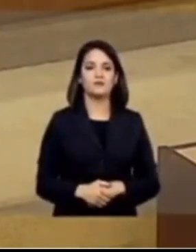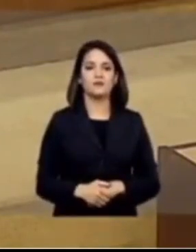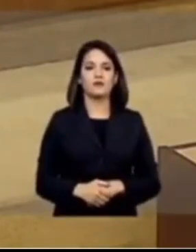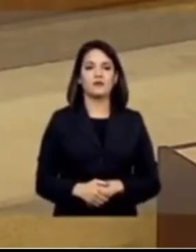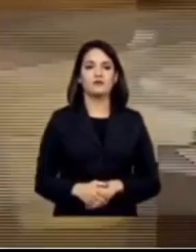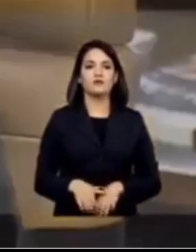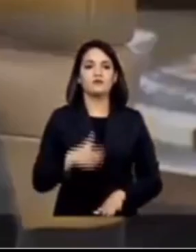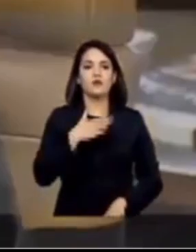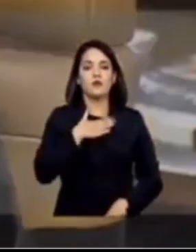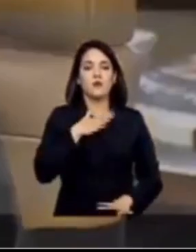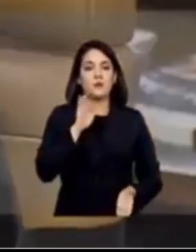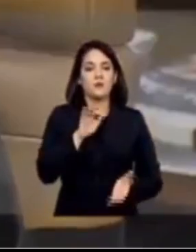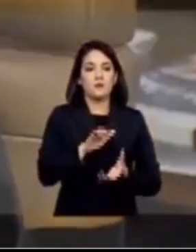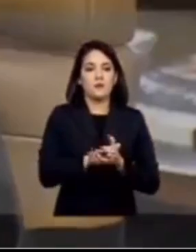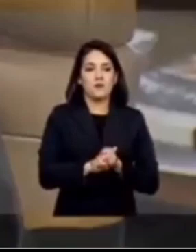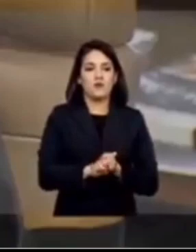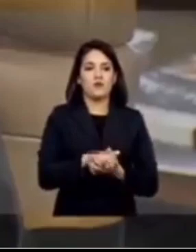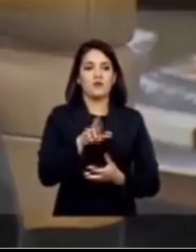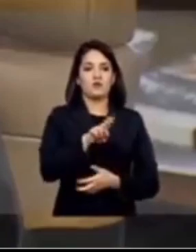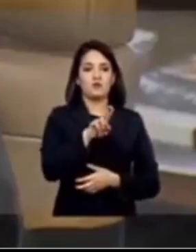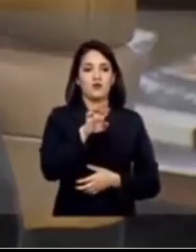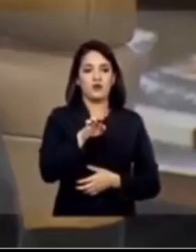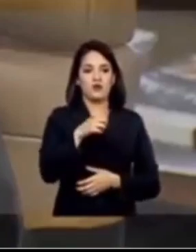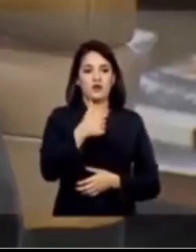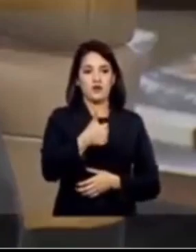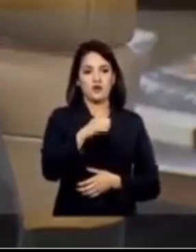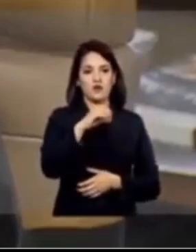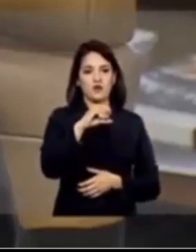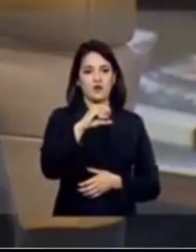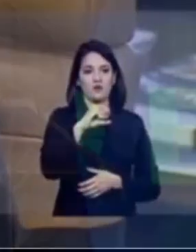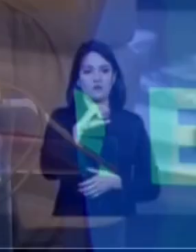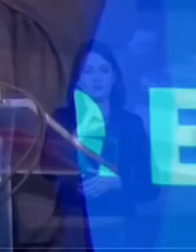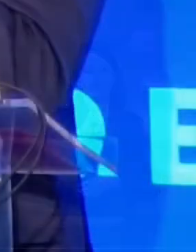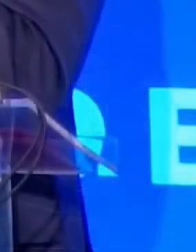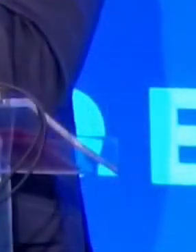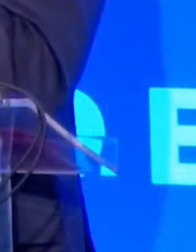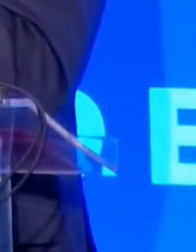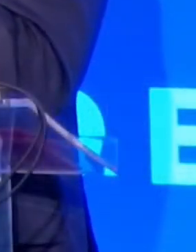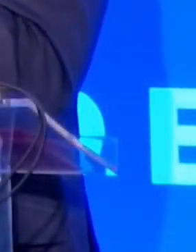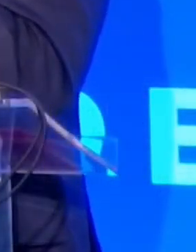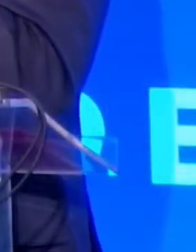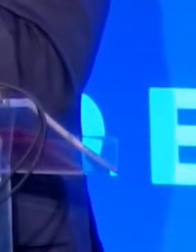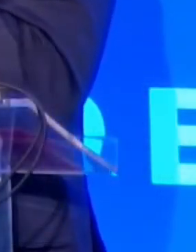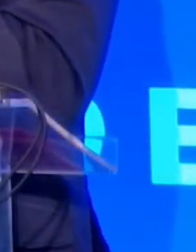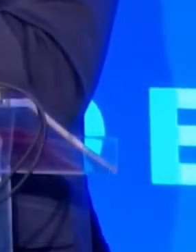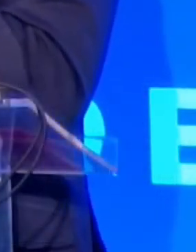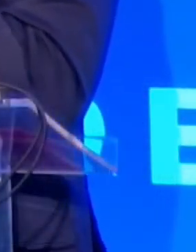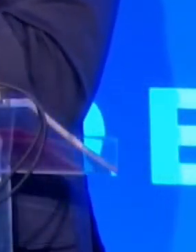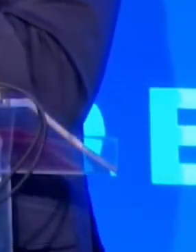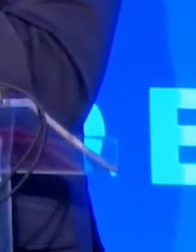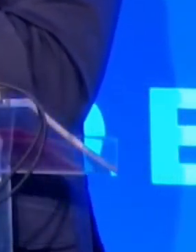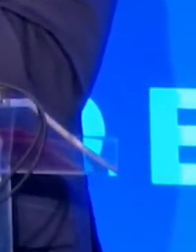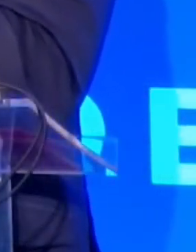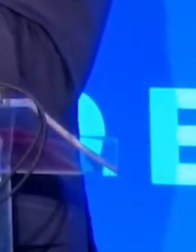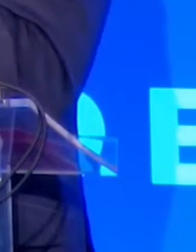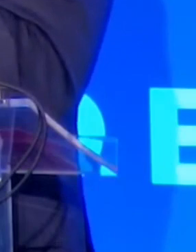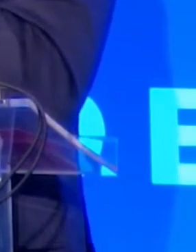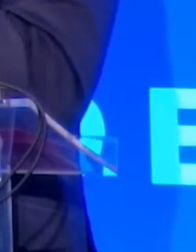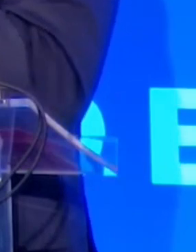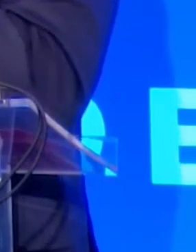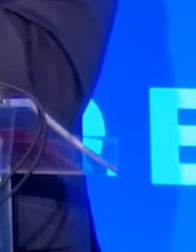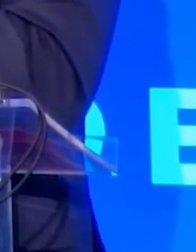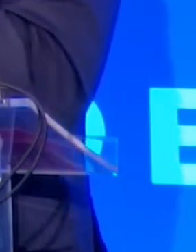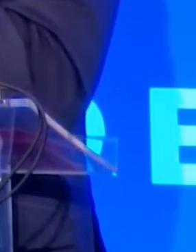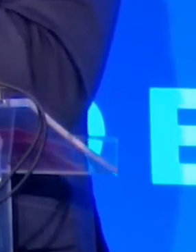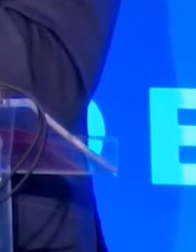acabou aumentando e muito a criminalidade no estado. Então, durante o Líder Brasil Conferência, que ocorre em Londres, o